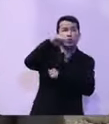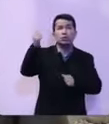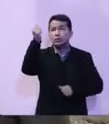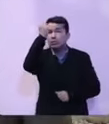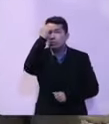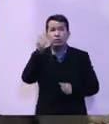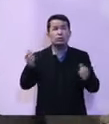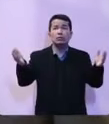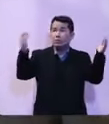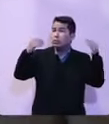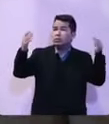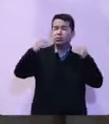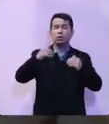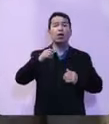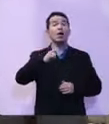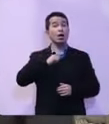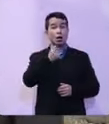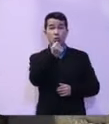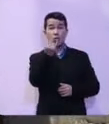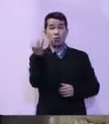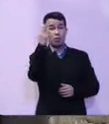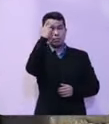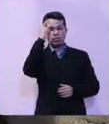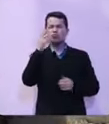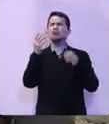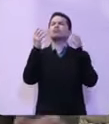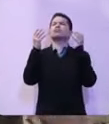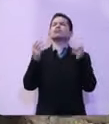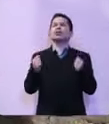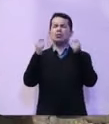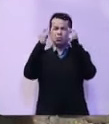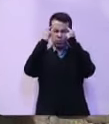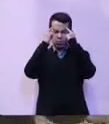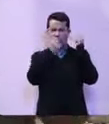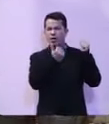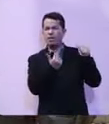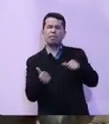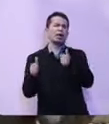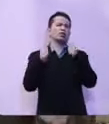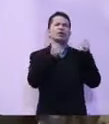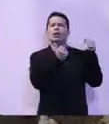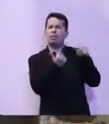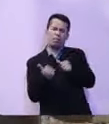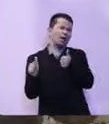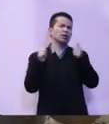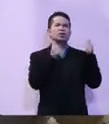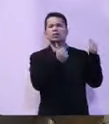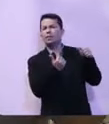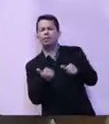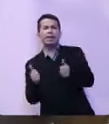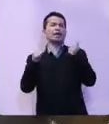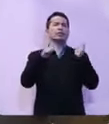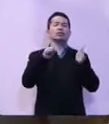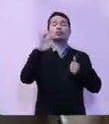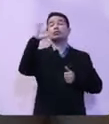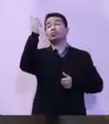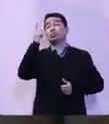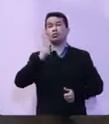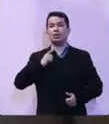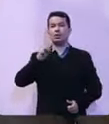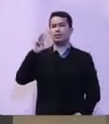a mensagem foram batizados, e naquele dia houve um acréscimo de cerca de